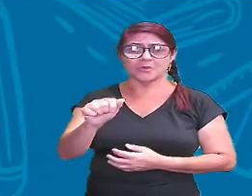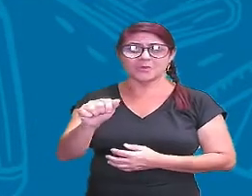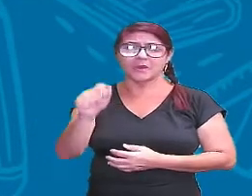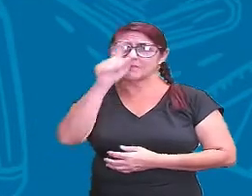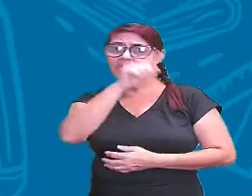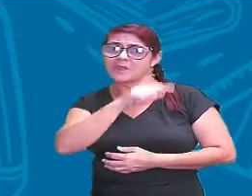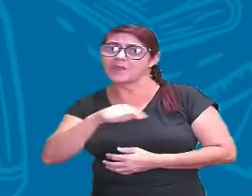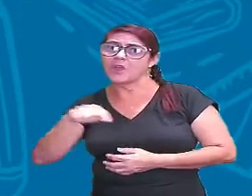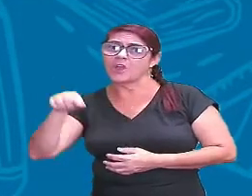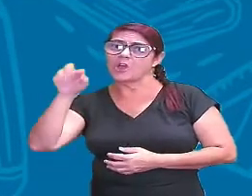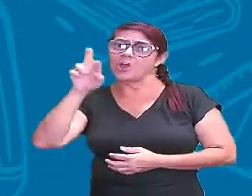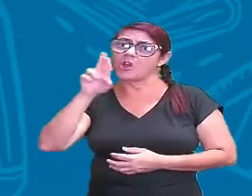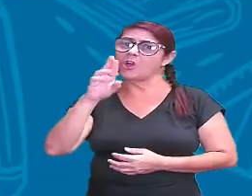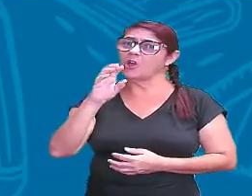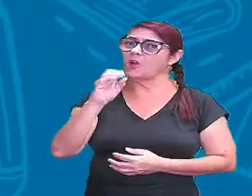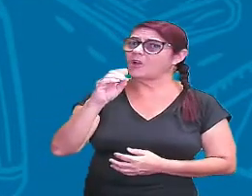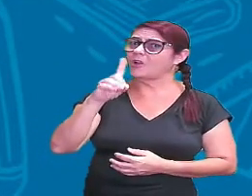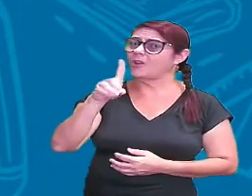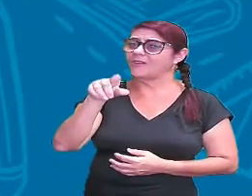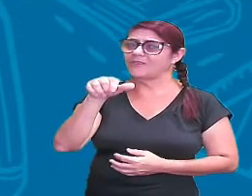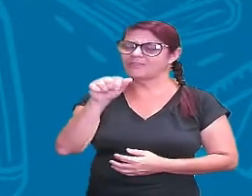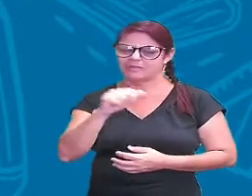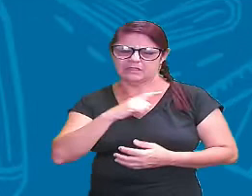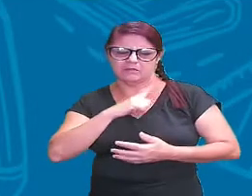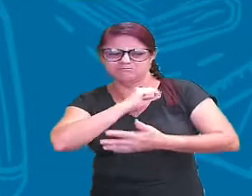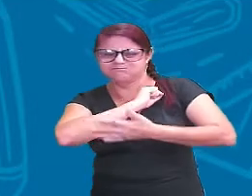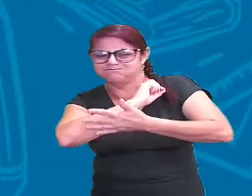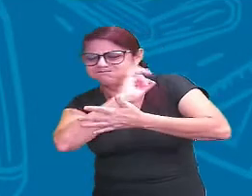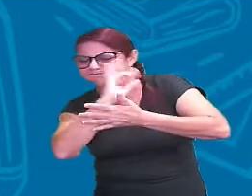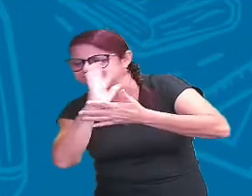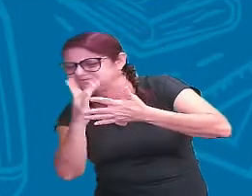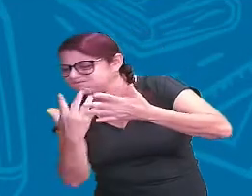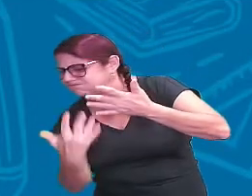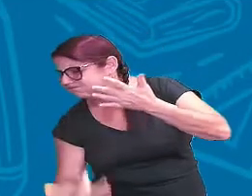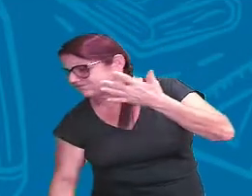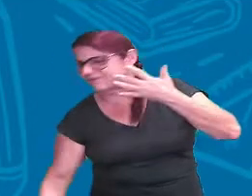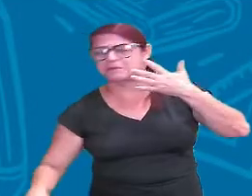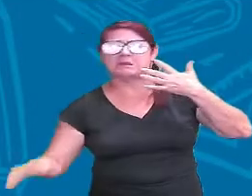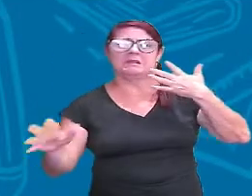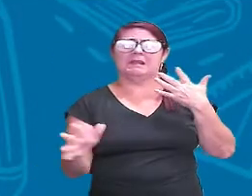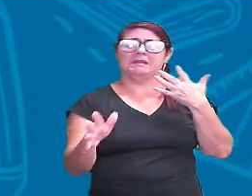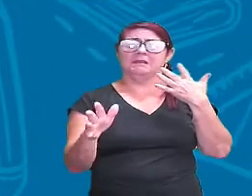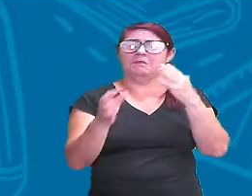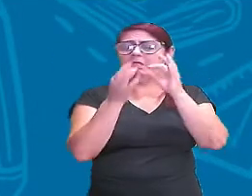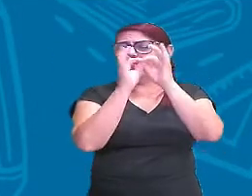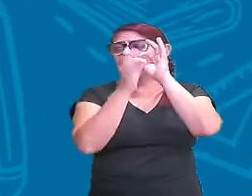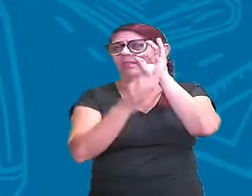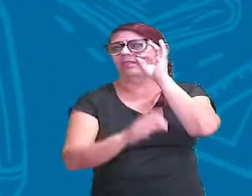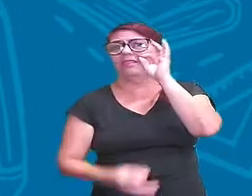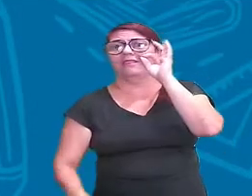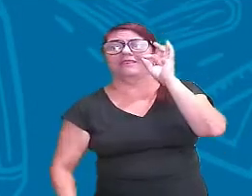roda. Então, temos muitas palavras onde a gente sabe que se escreve com o R.